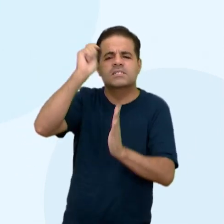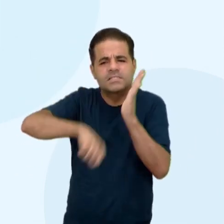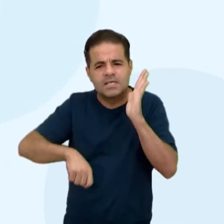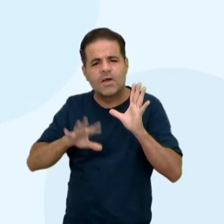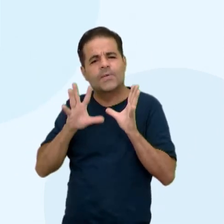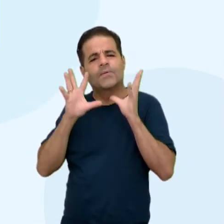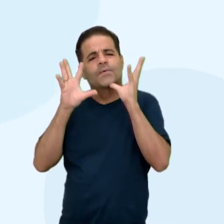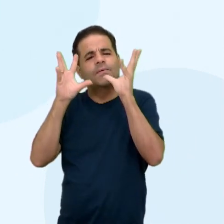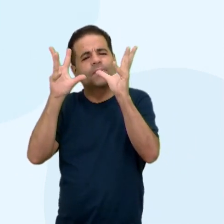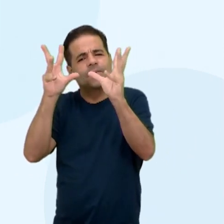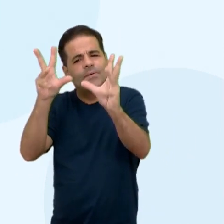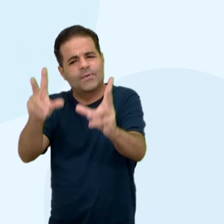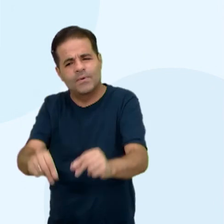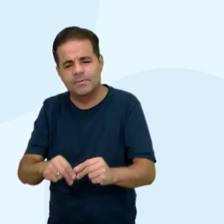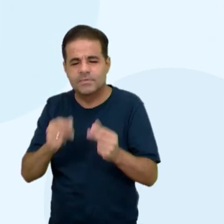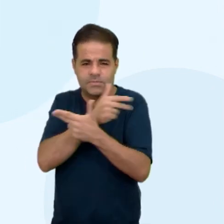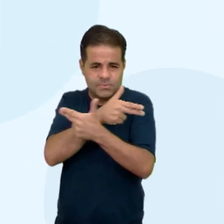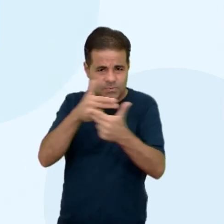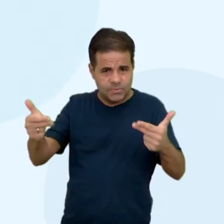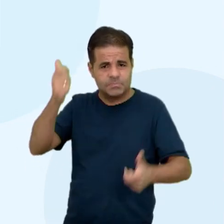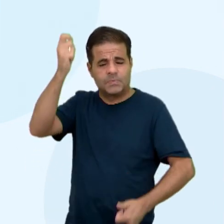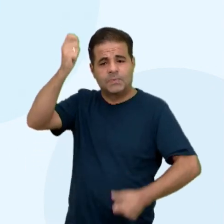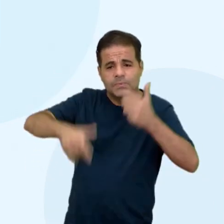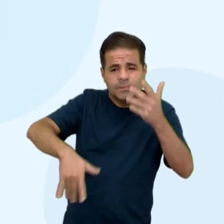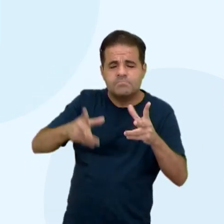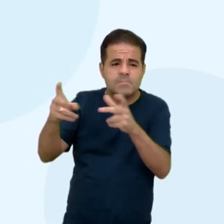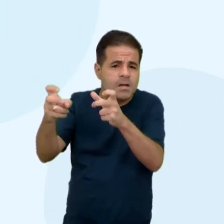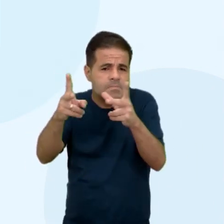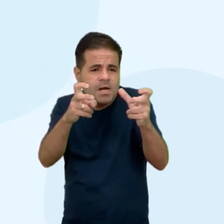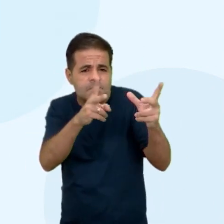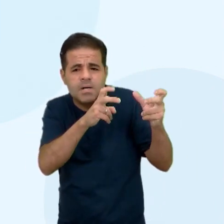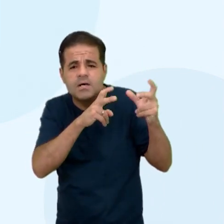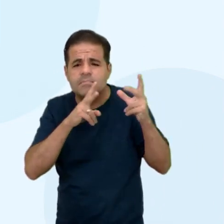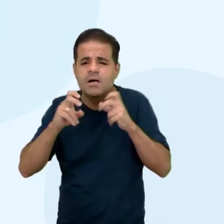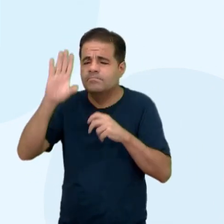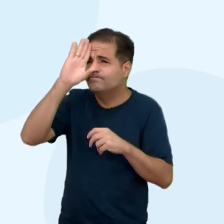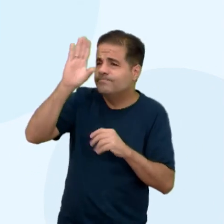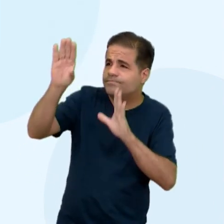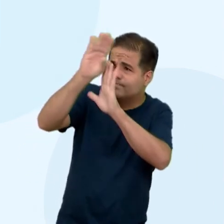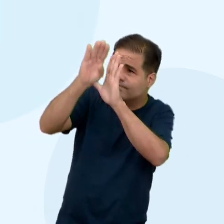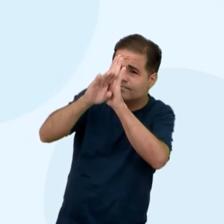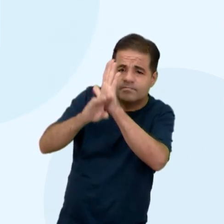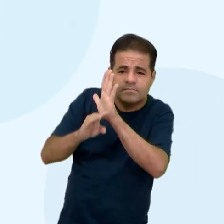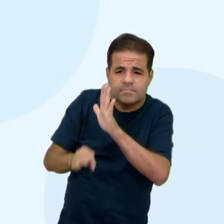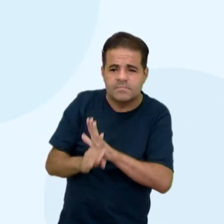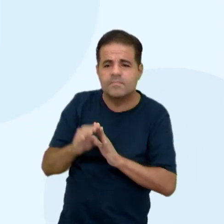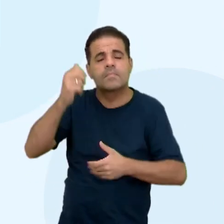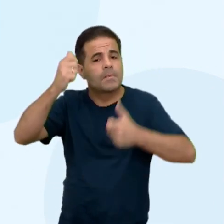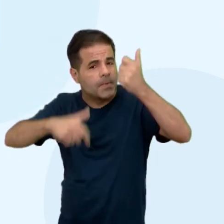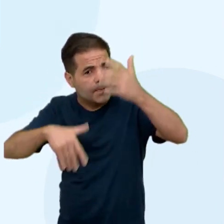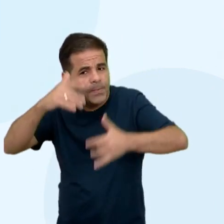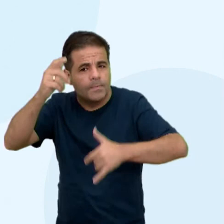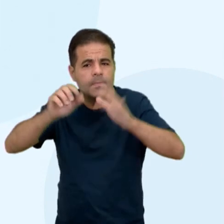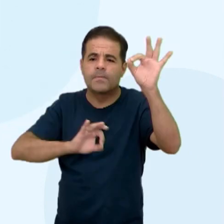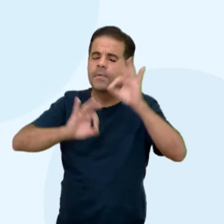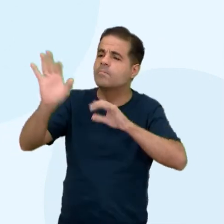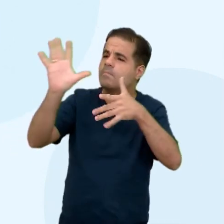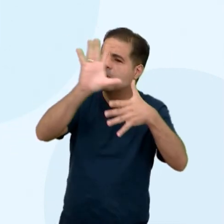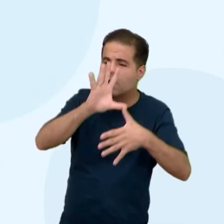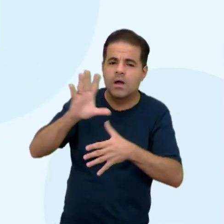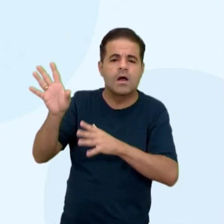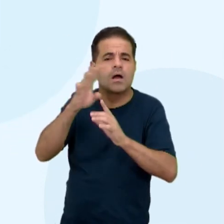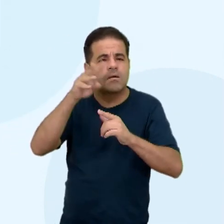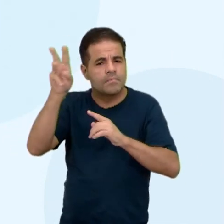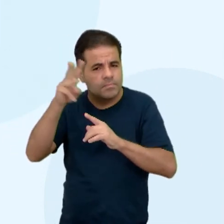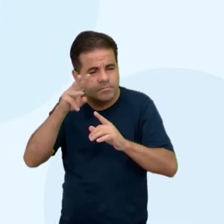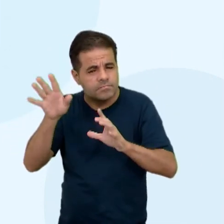todas essas coisas que eu falei para vocês, suas percepções, princípios físicos, façam esquemas, mapas, essas